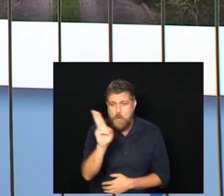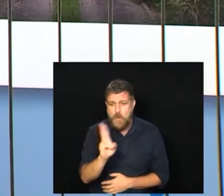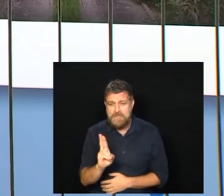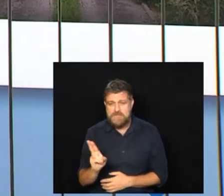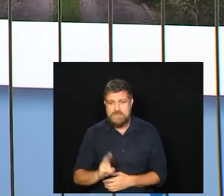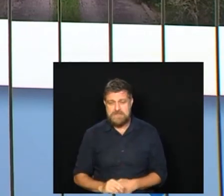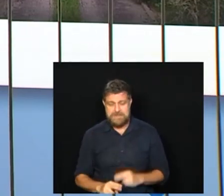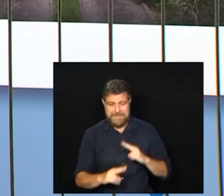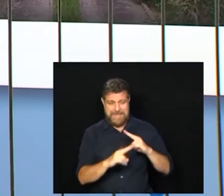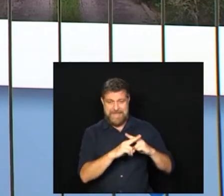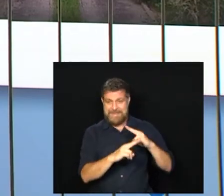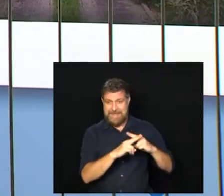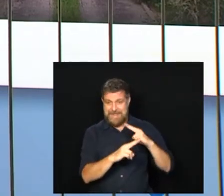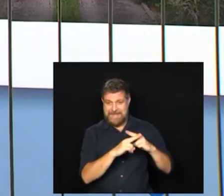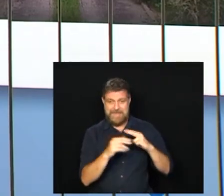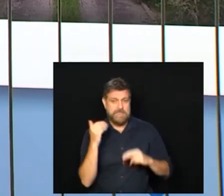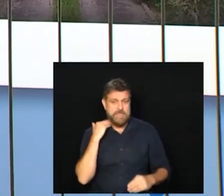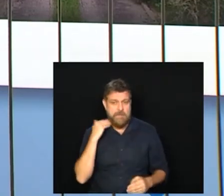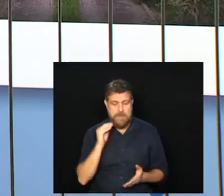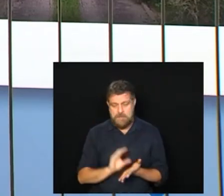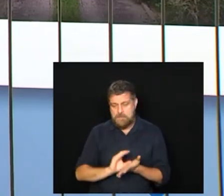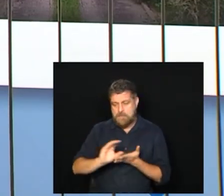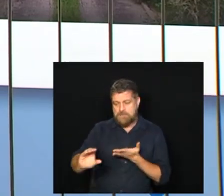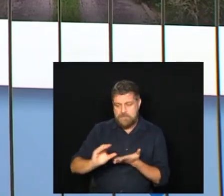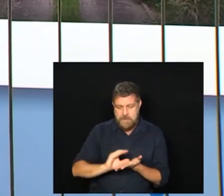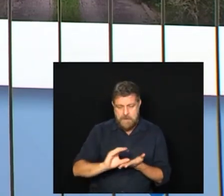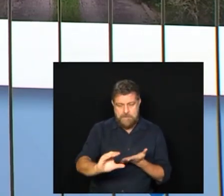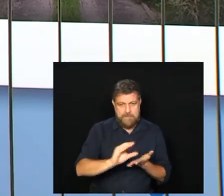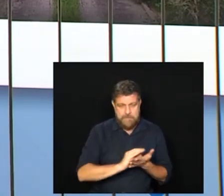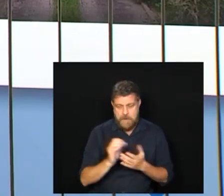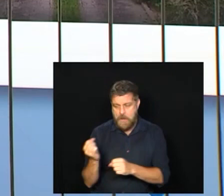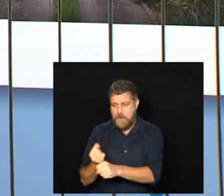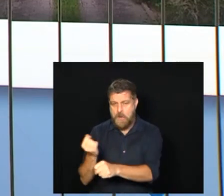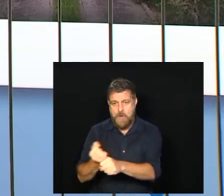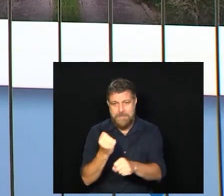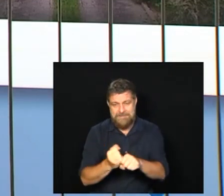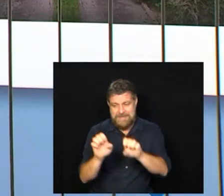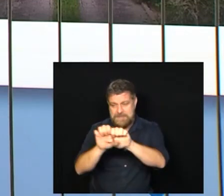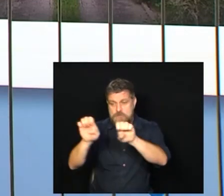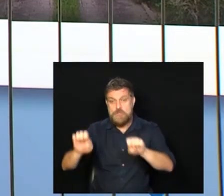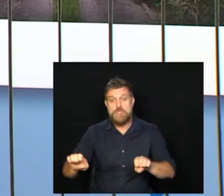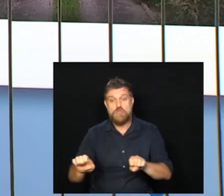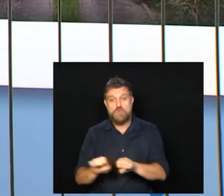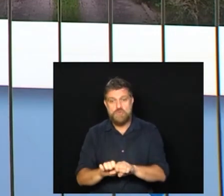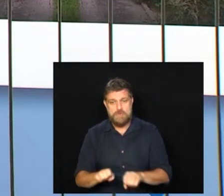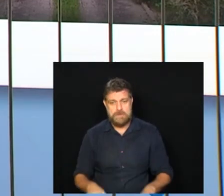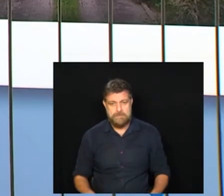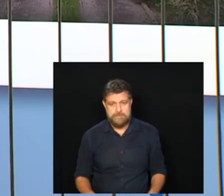à Caixa Econômica Federal para a realização de obras de infraestrutura.